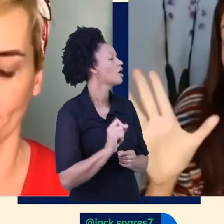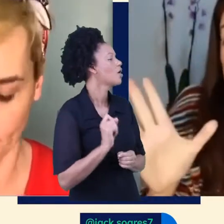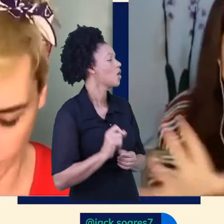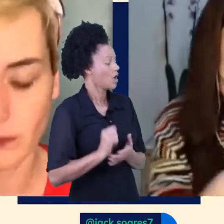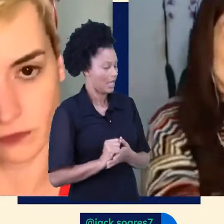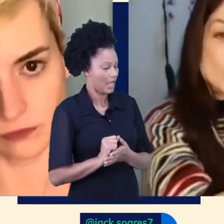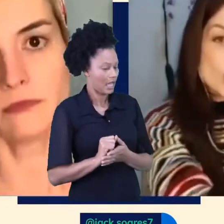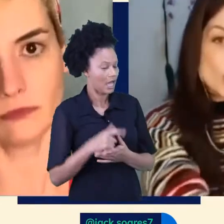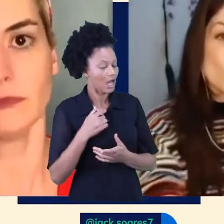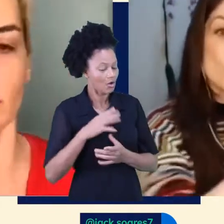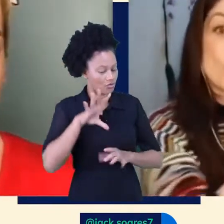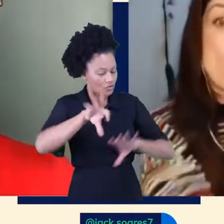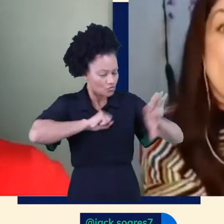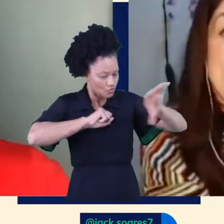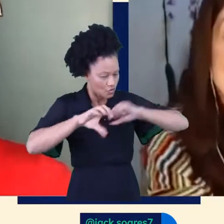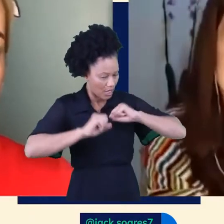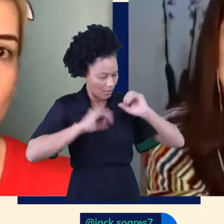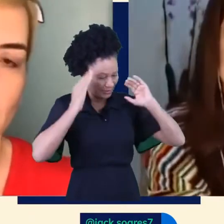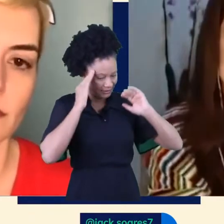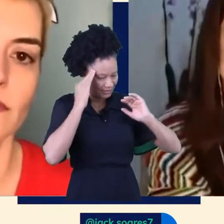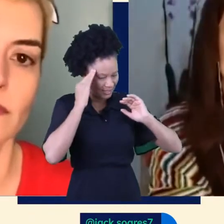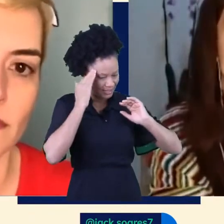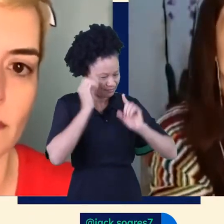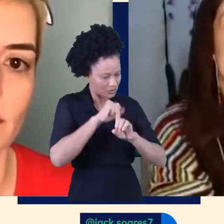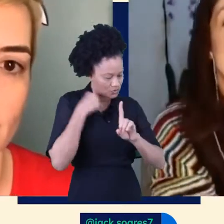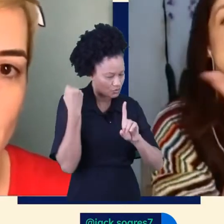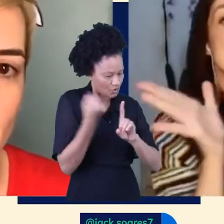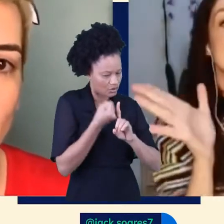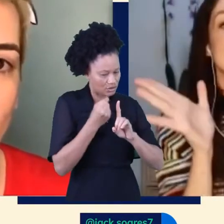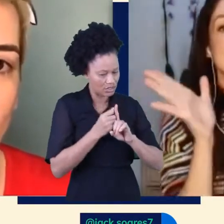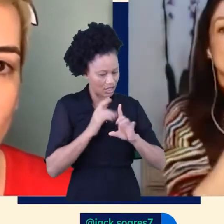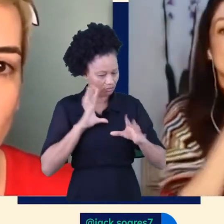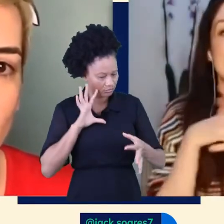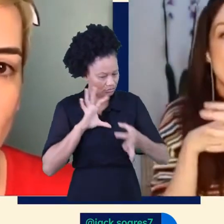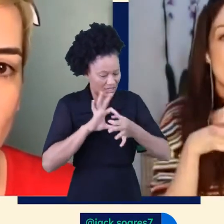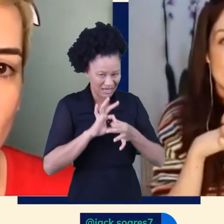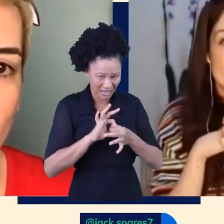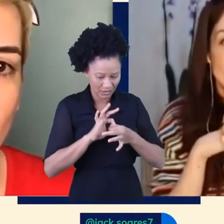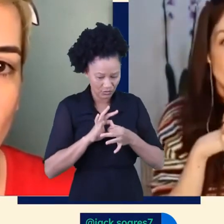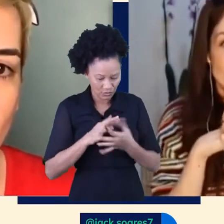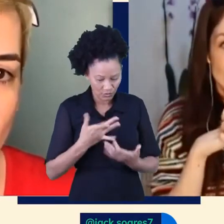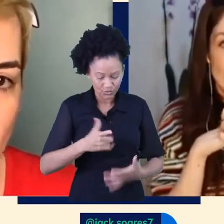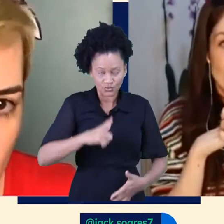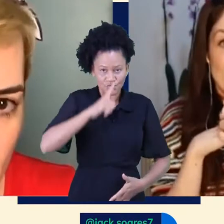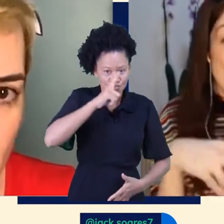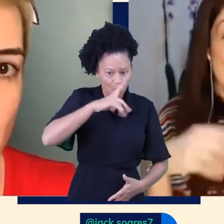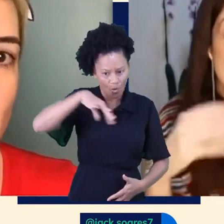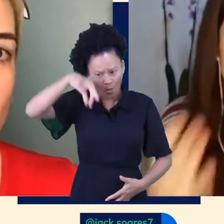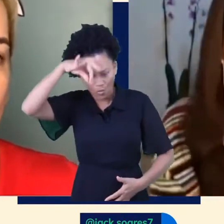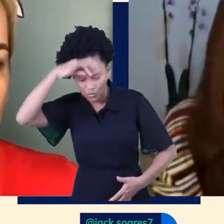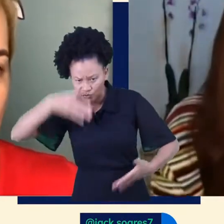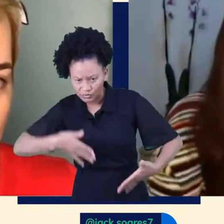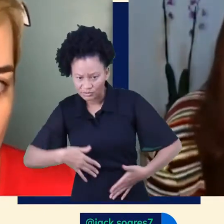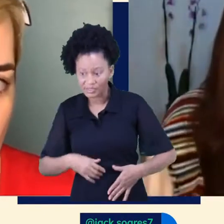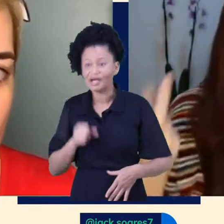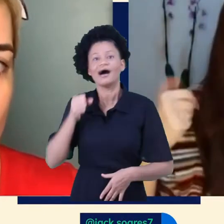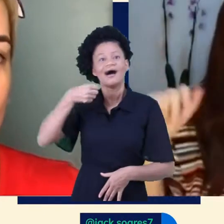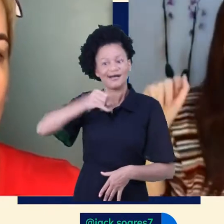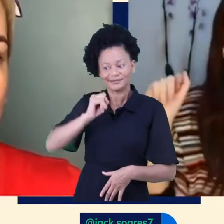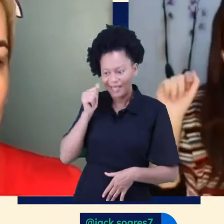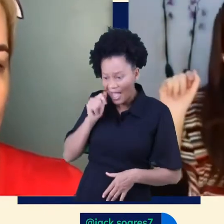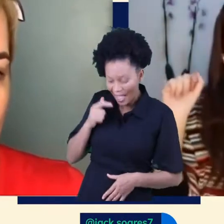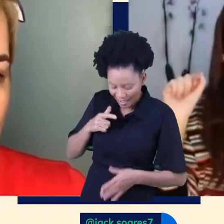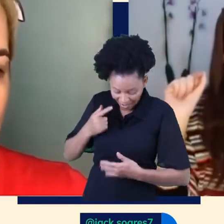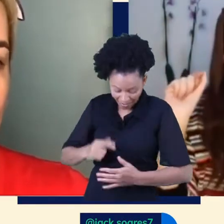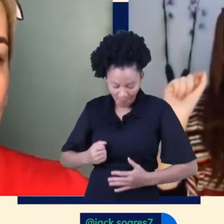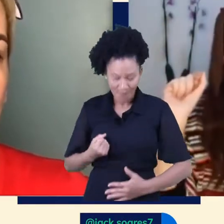Isso, né? Tudo que a gente construiu. Ou é uma menina, logo o quartinho vai ser rosa, né? Ou é um menino, logo